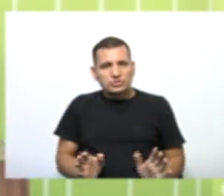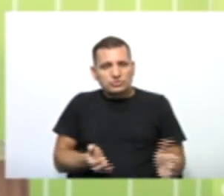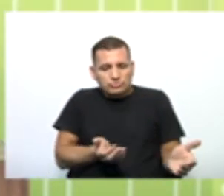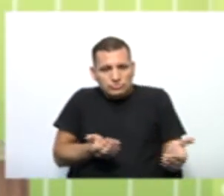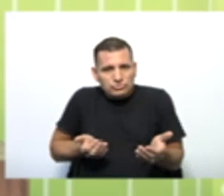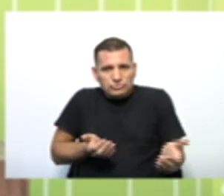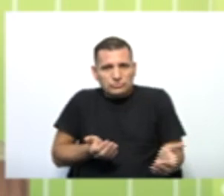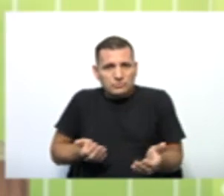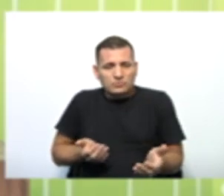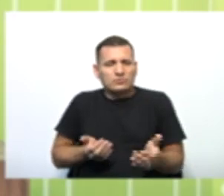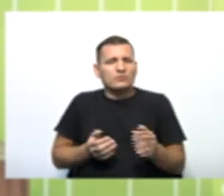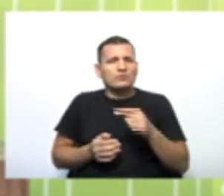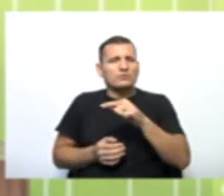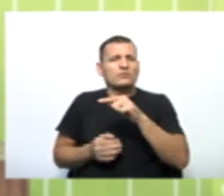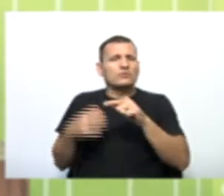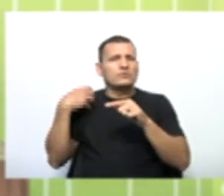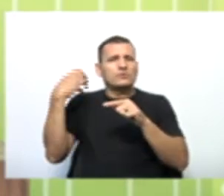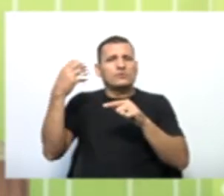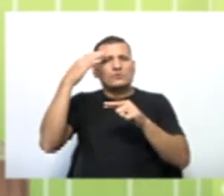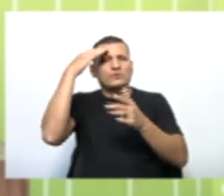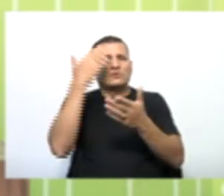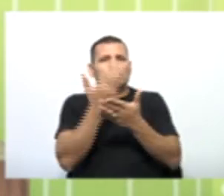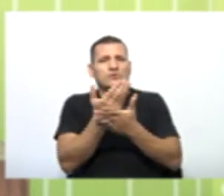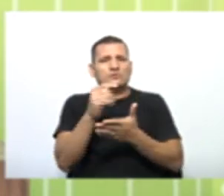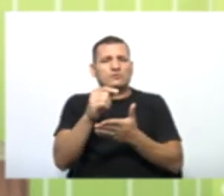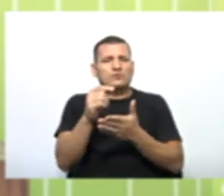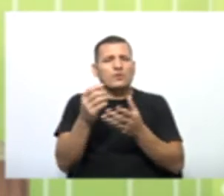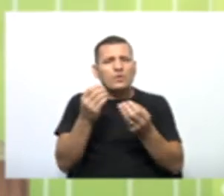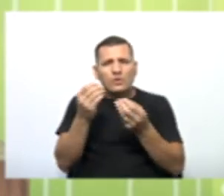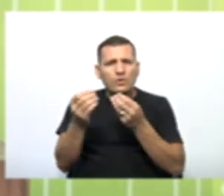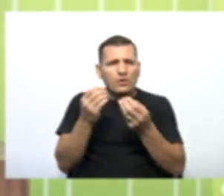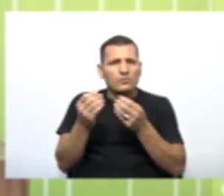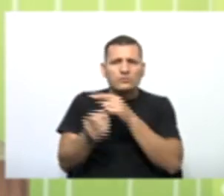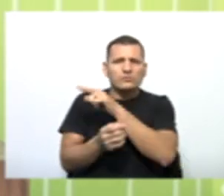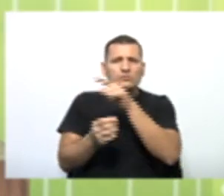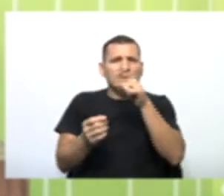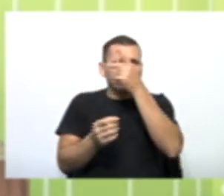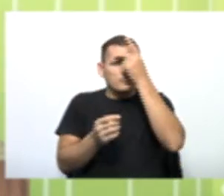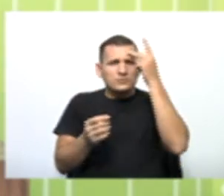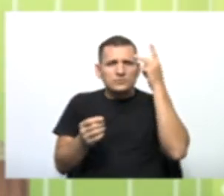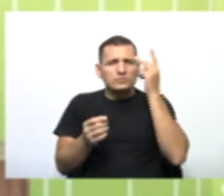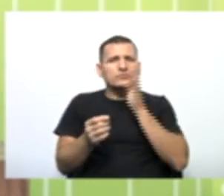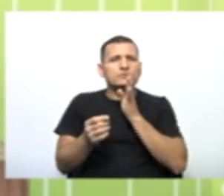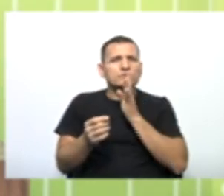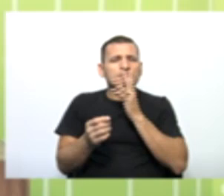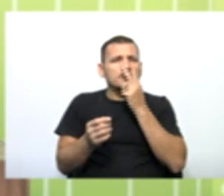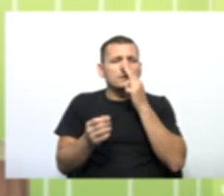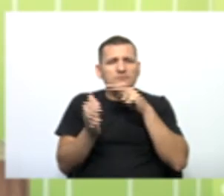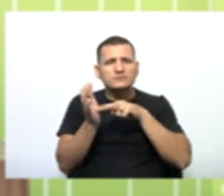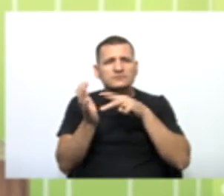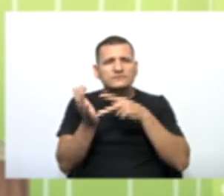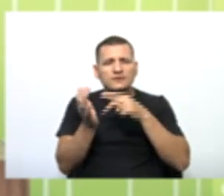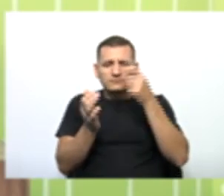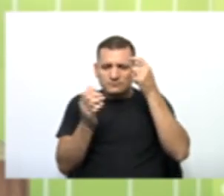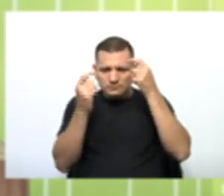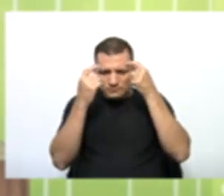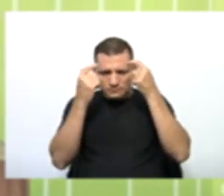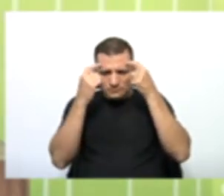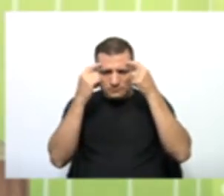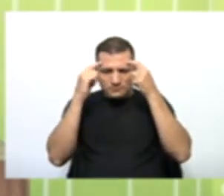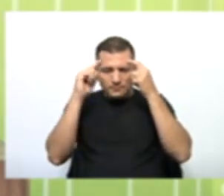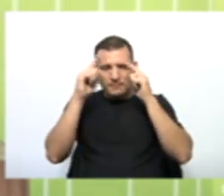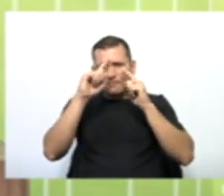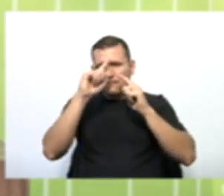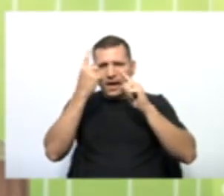a uma conclusão, fazer alguém conhecer algo, era através de um parto das ideias. Ou seja, a pessoa